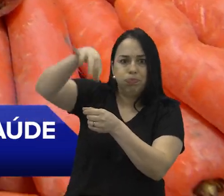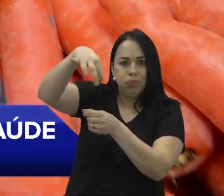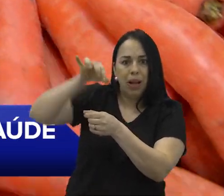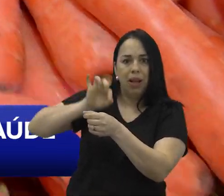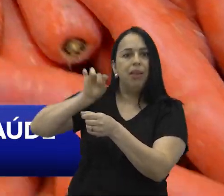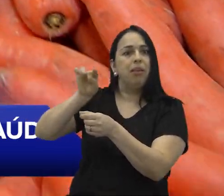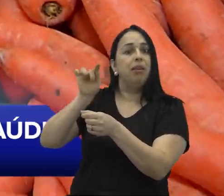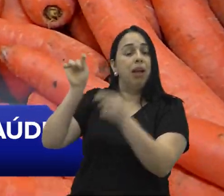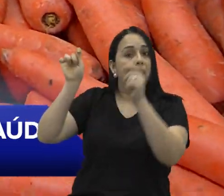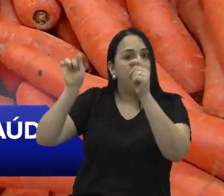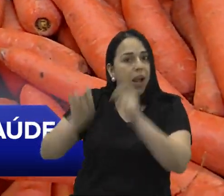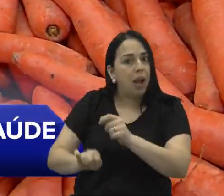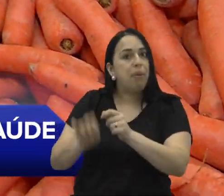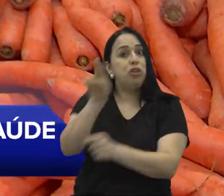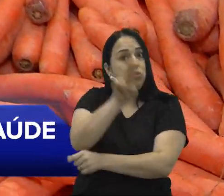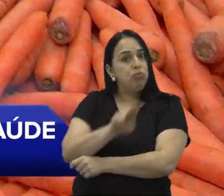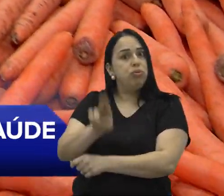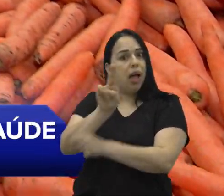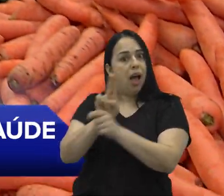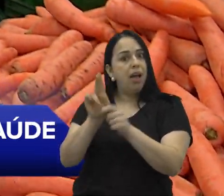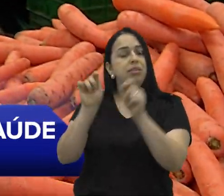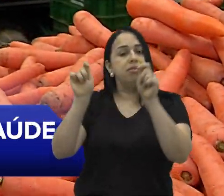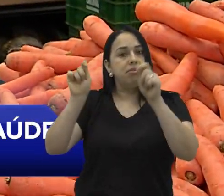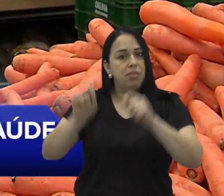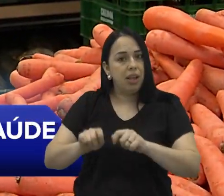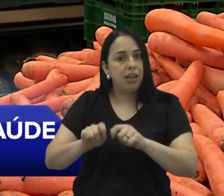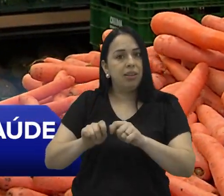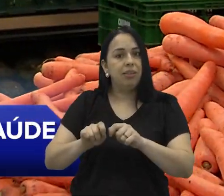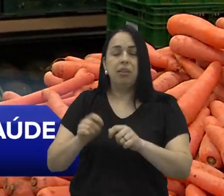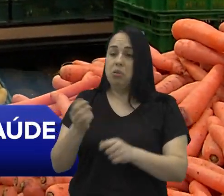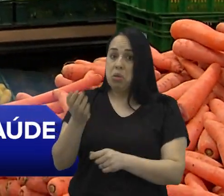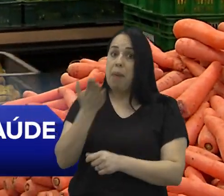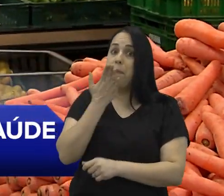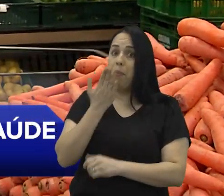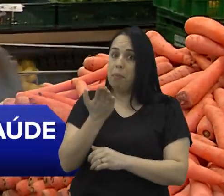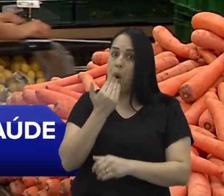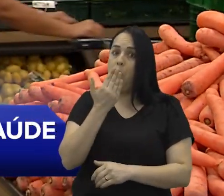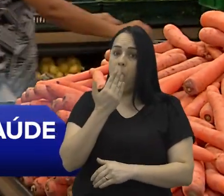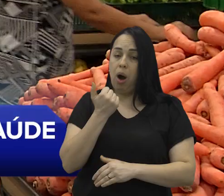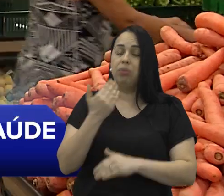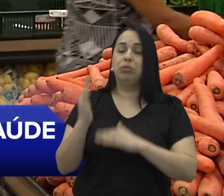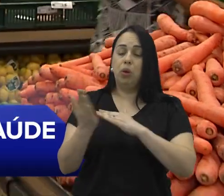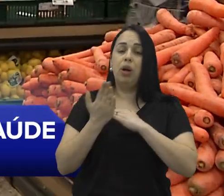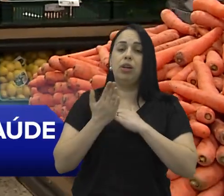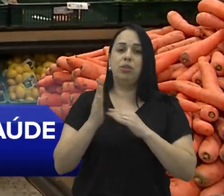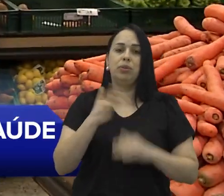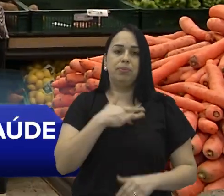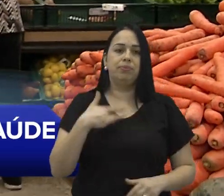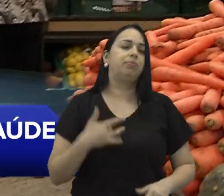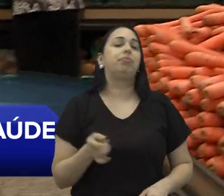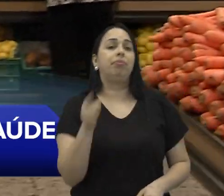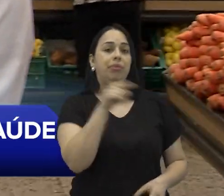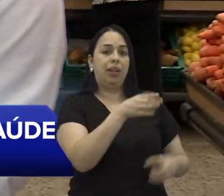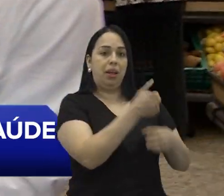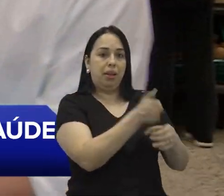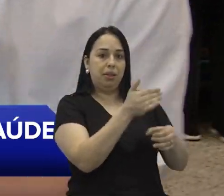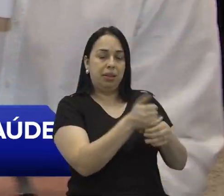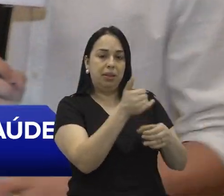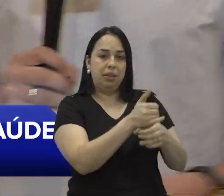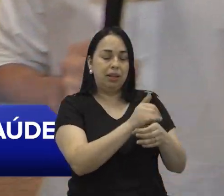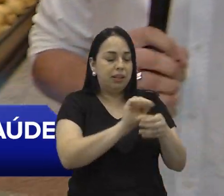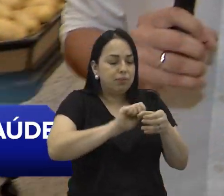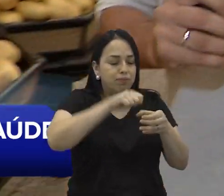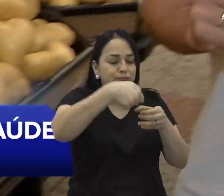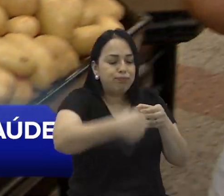essa parte da cenoura, as folhas, também pode ser reutilizada e é muito nutritiva. Aqui ao meu lado também tem